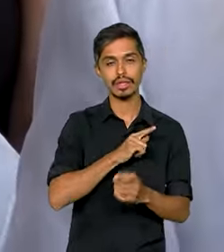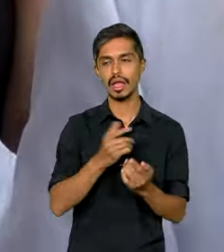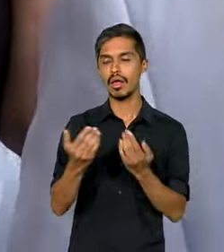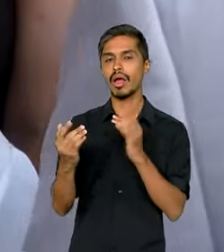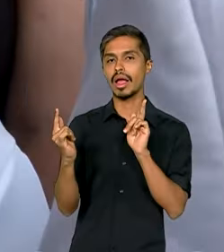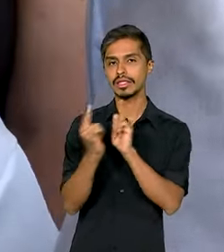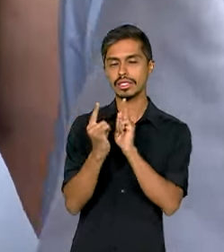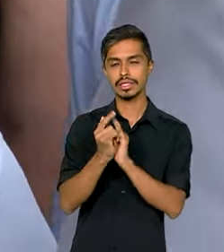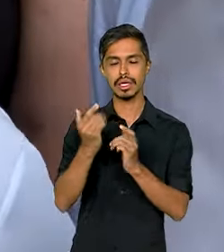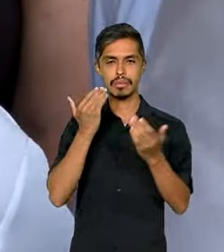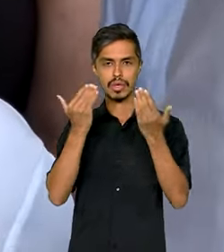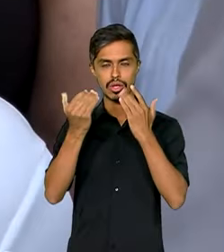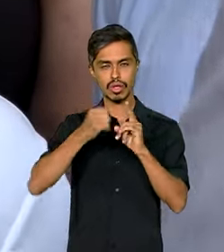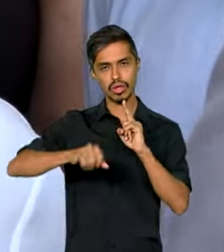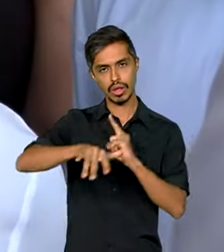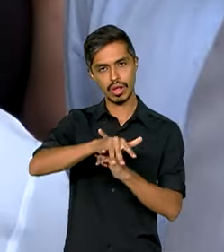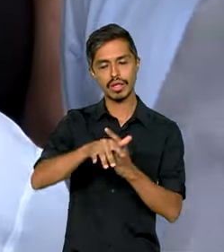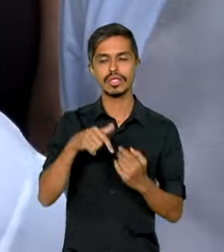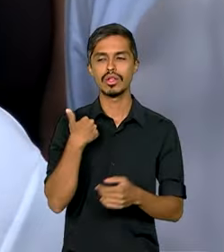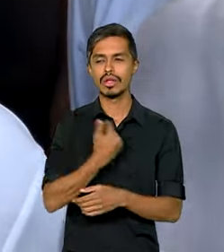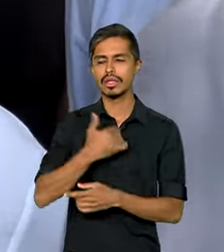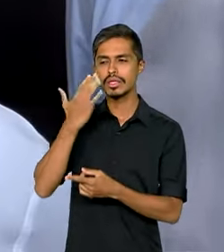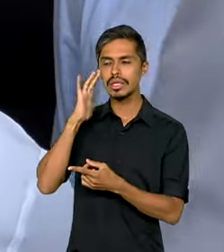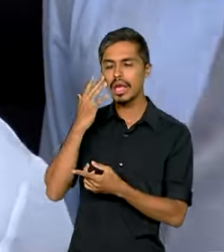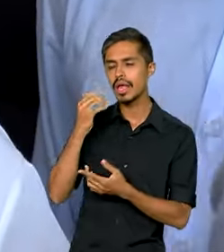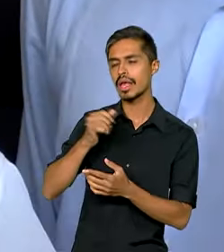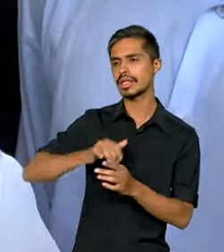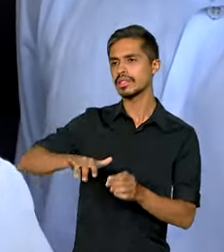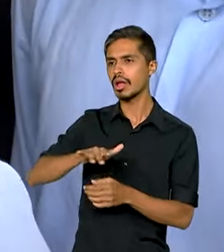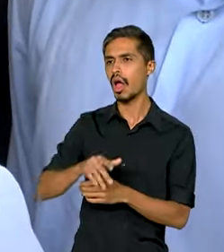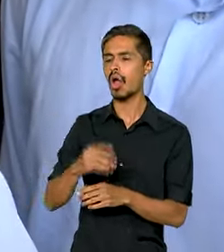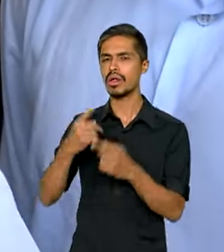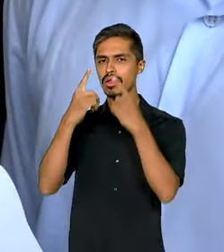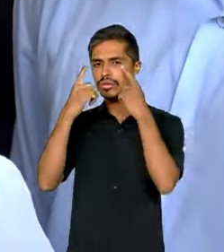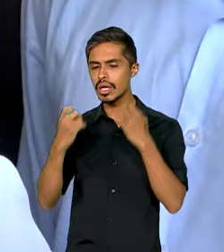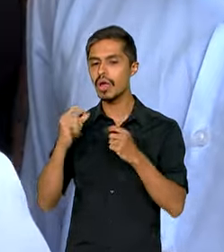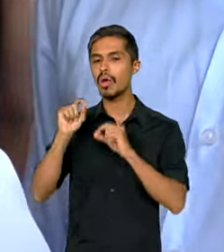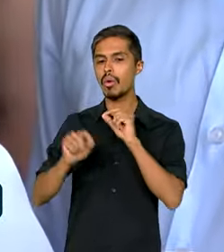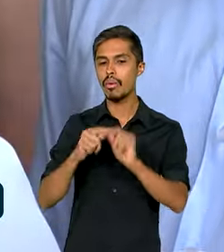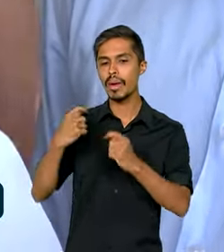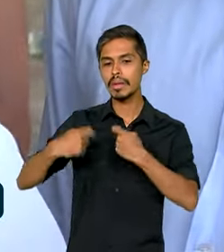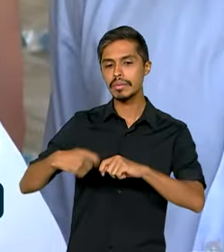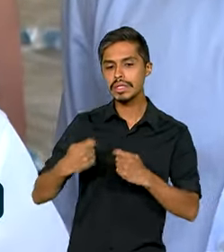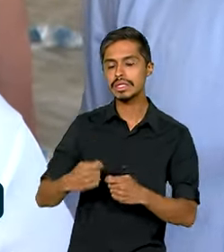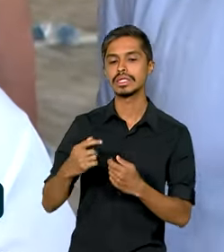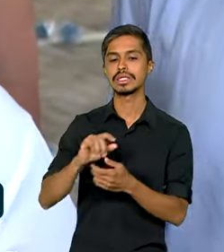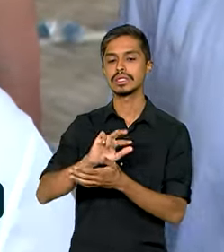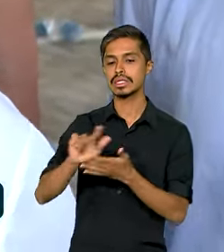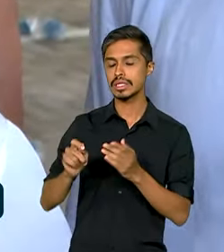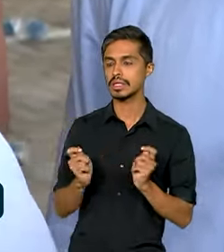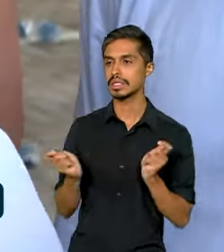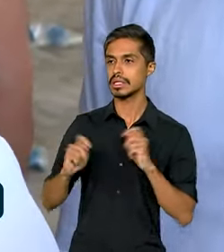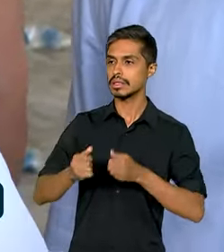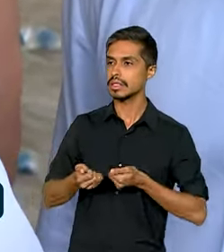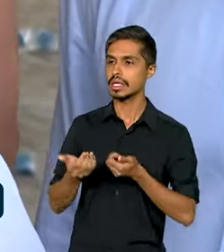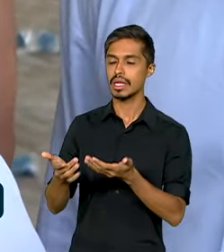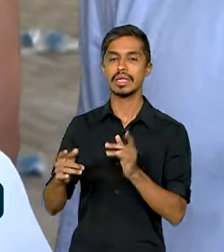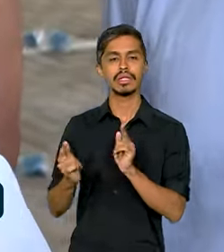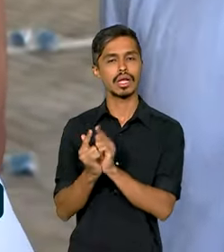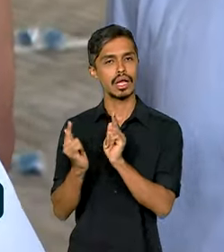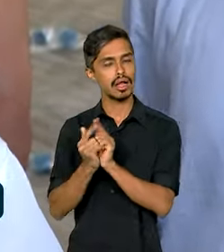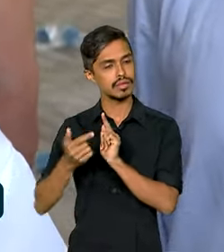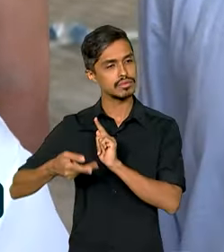psicossocial onde a gente vai entender qual é a situação de violência qua necessidade que ela precisa e vai seguindo esse